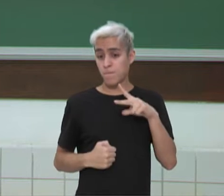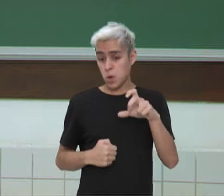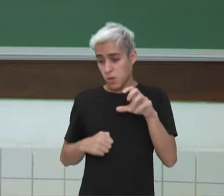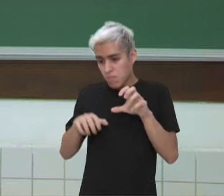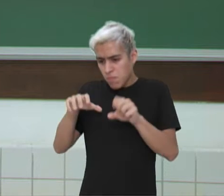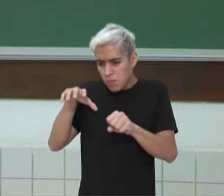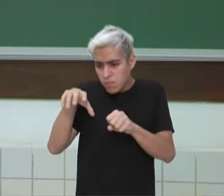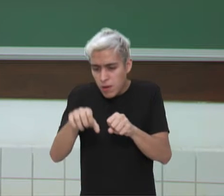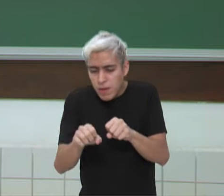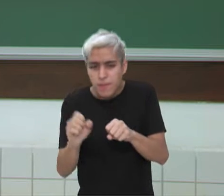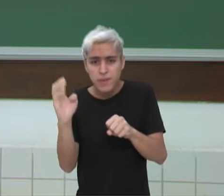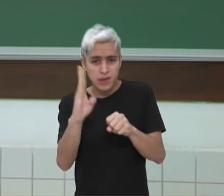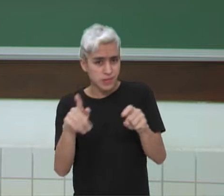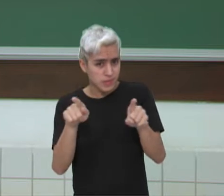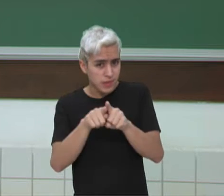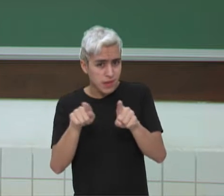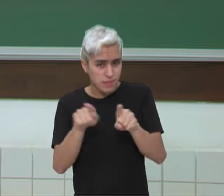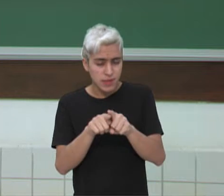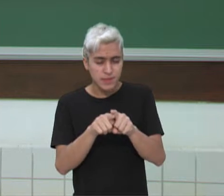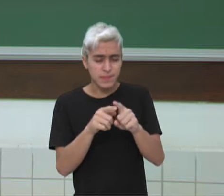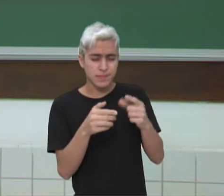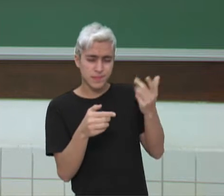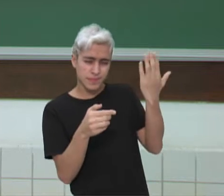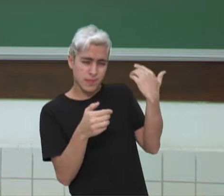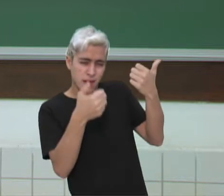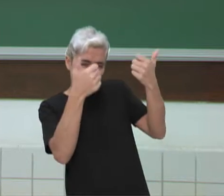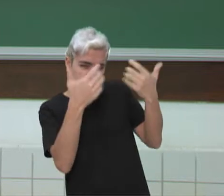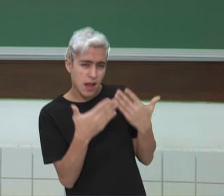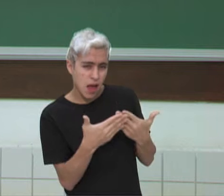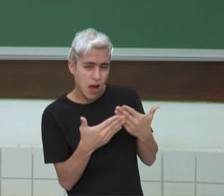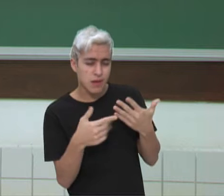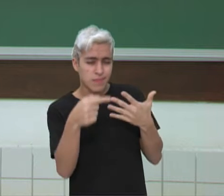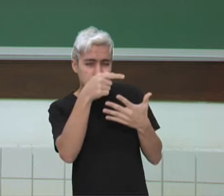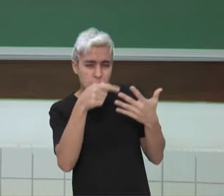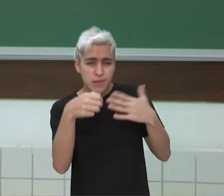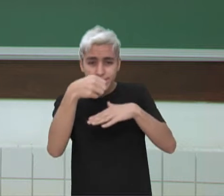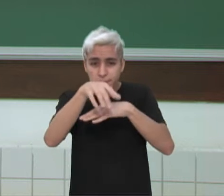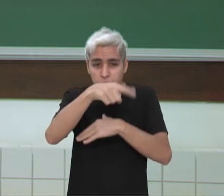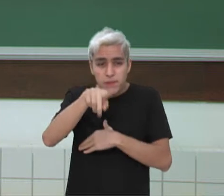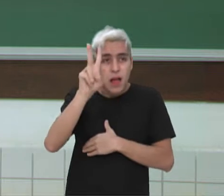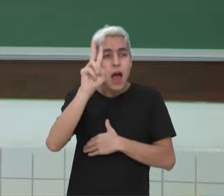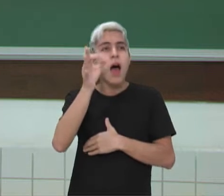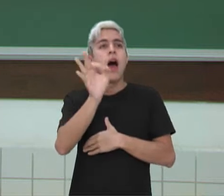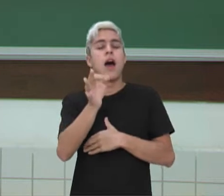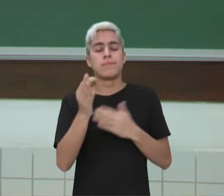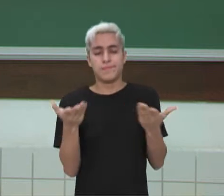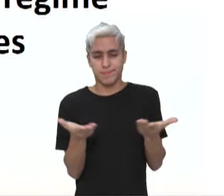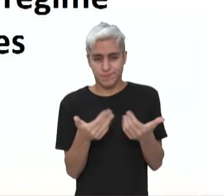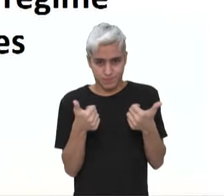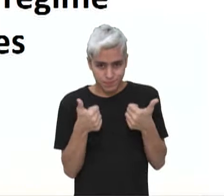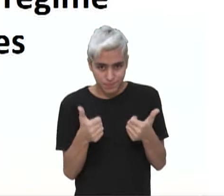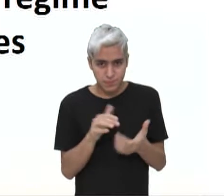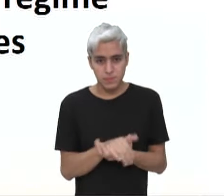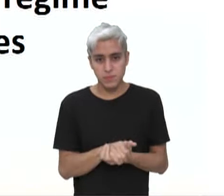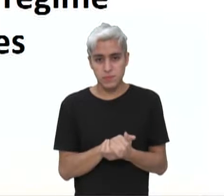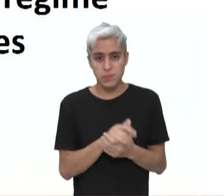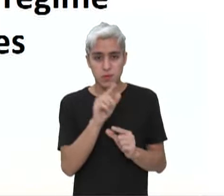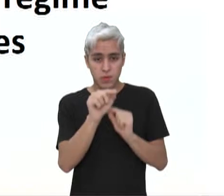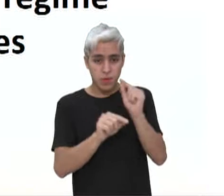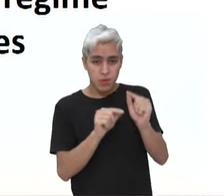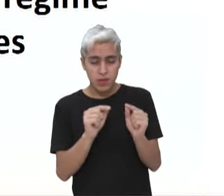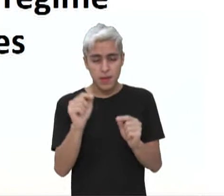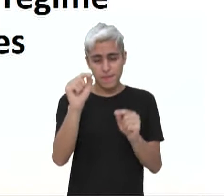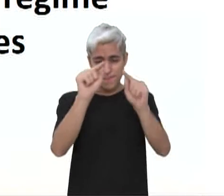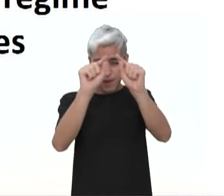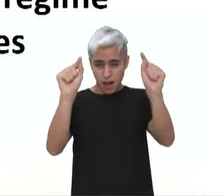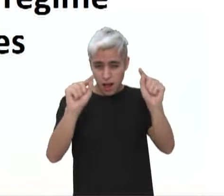Vamos relembrar alguns itens para você das últimas aulas, para você entrar no clima de hoje. Pelo Tratado de